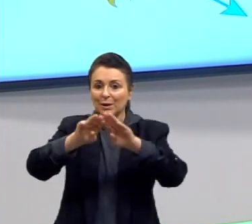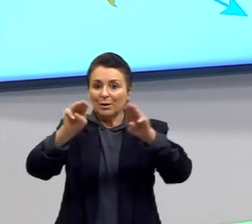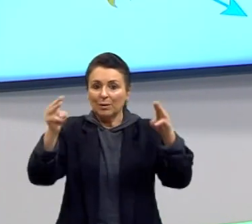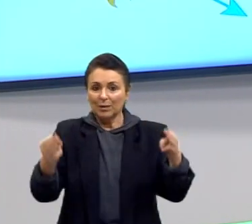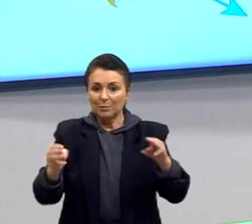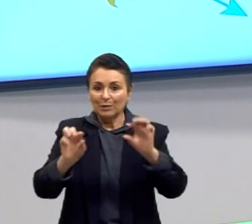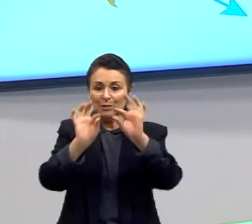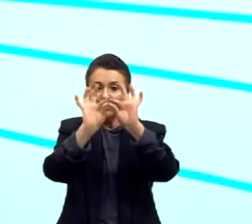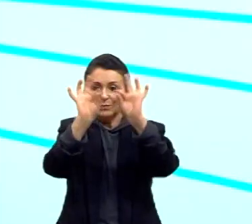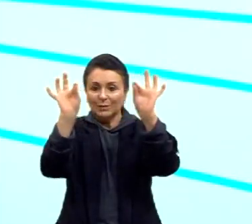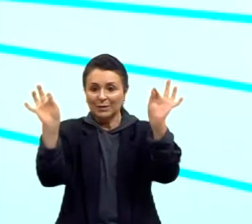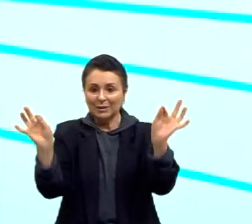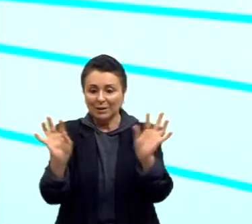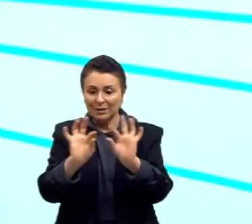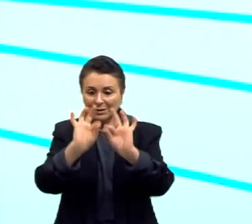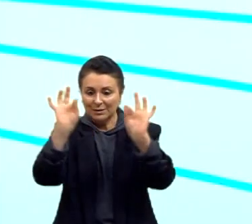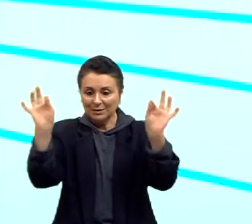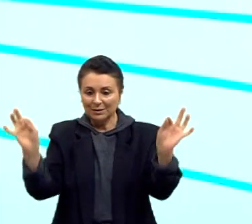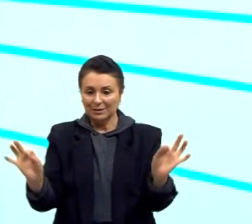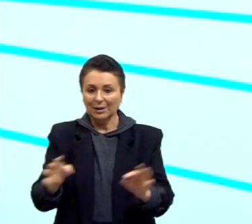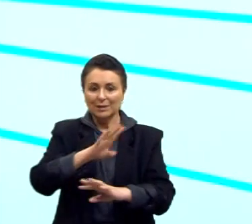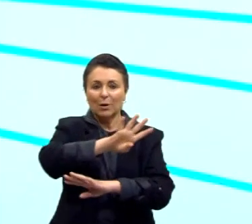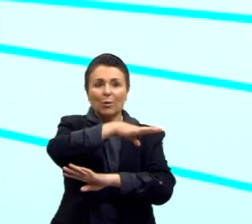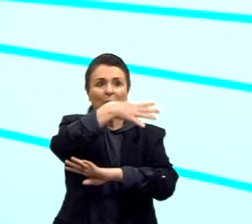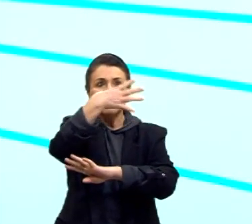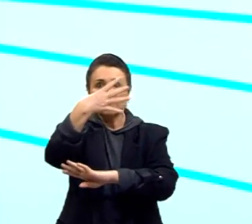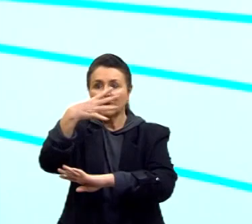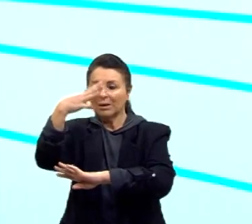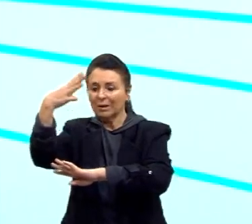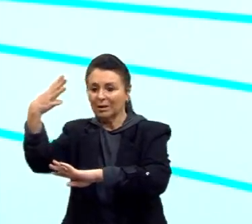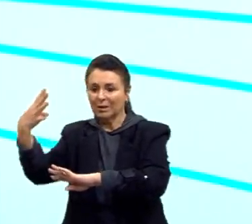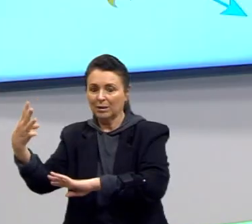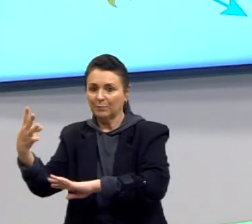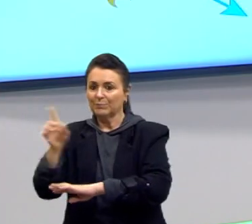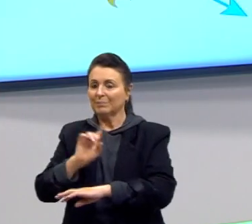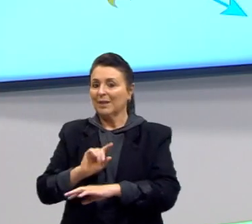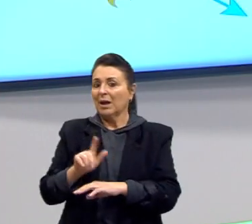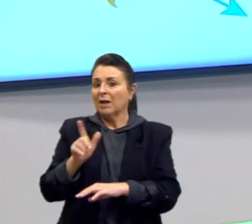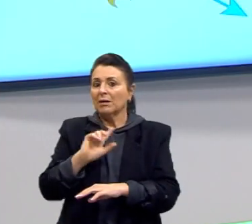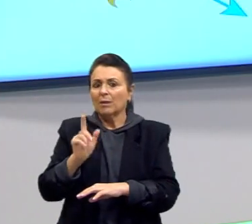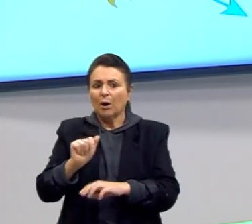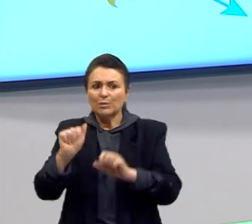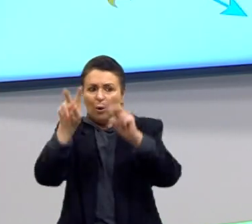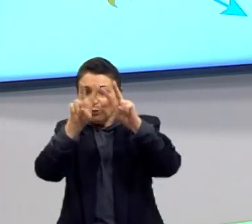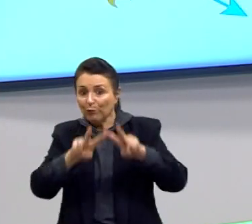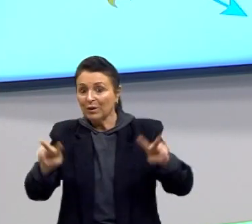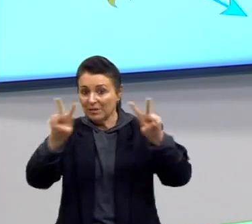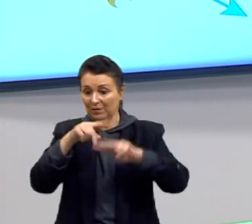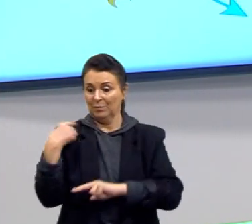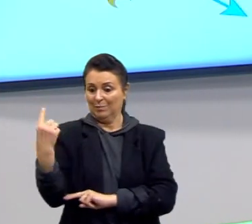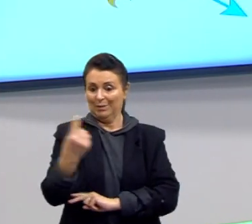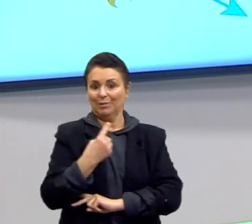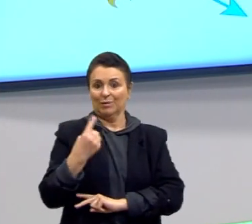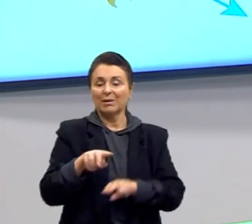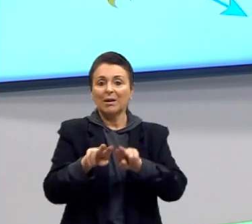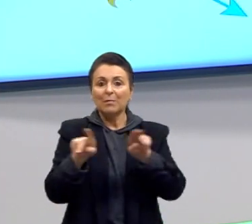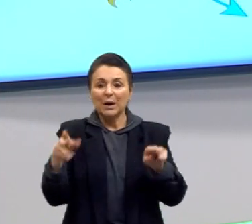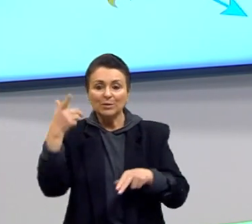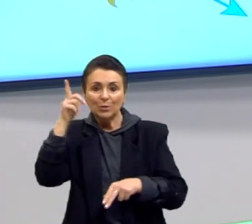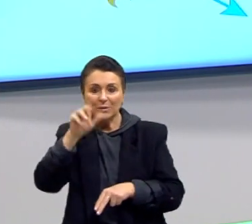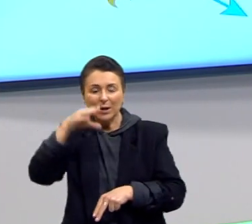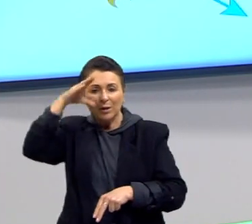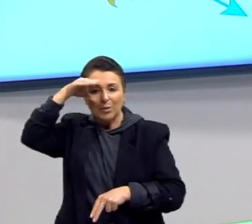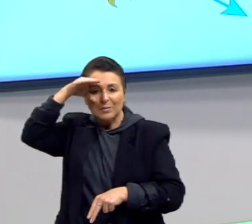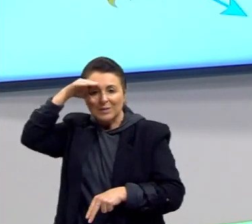campo magnético é o que é justamente essas linhas né claro que não são visíveis para gente né mas a gente